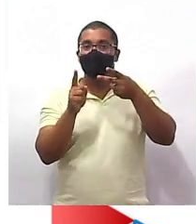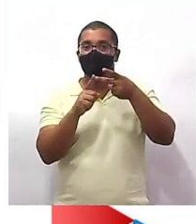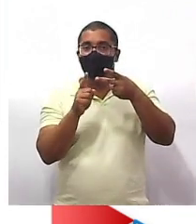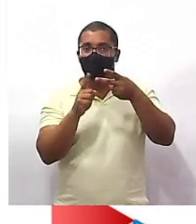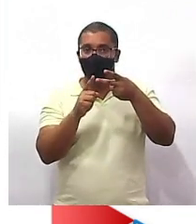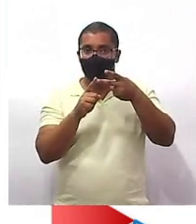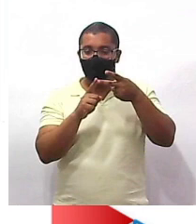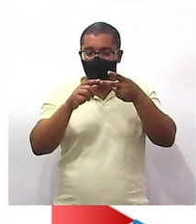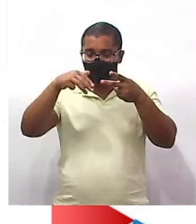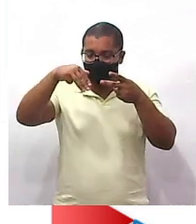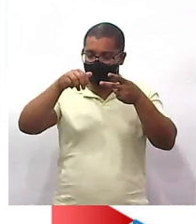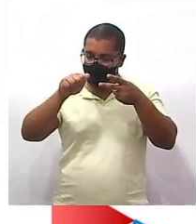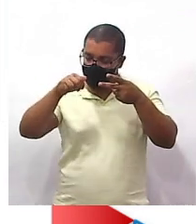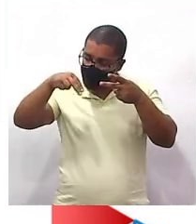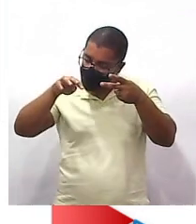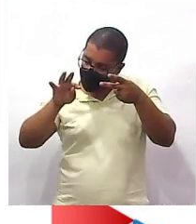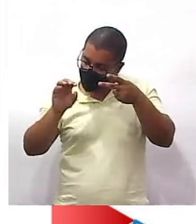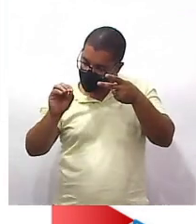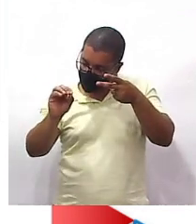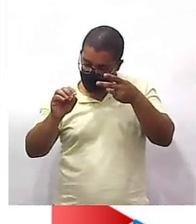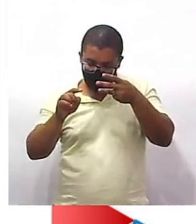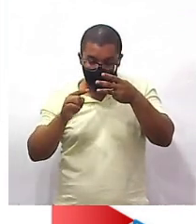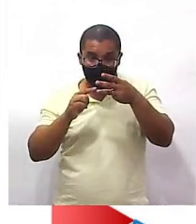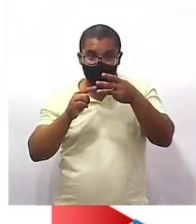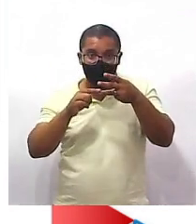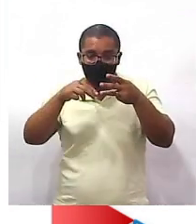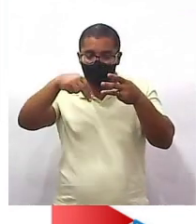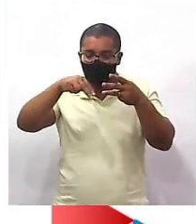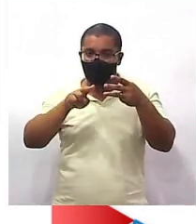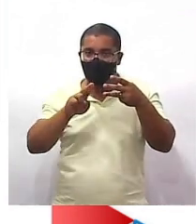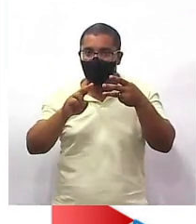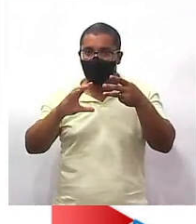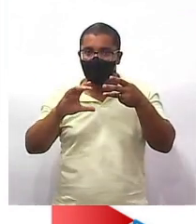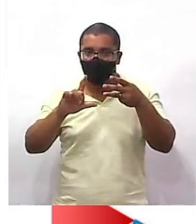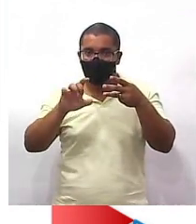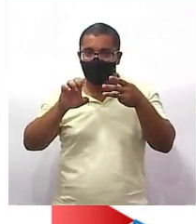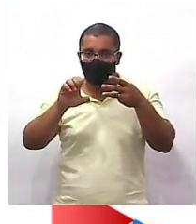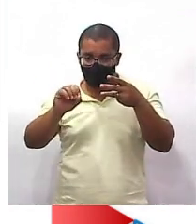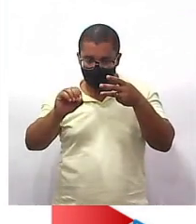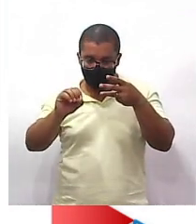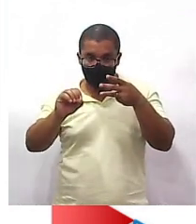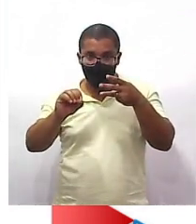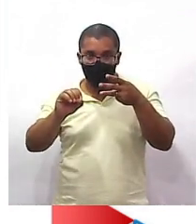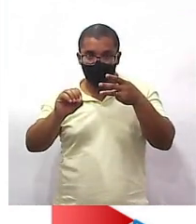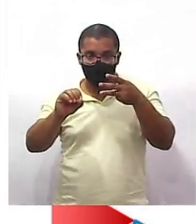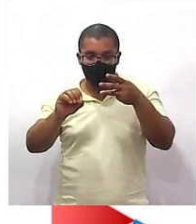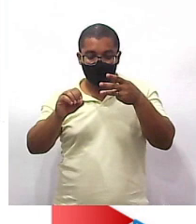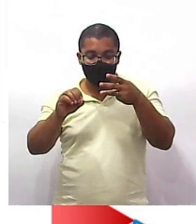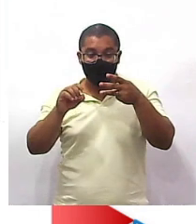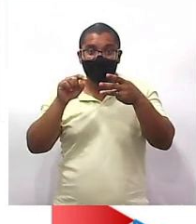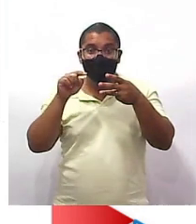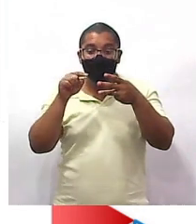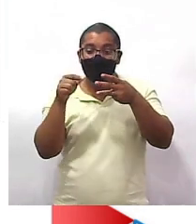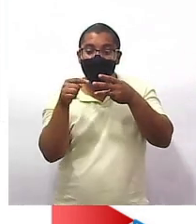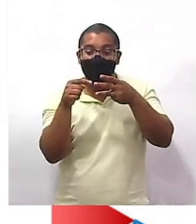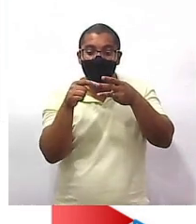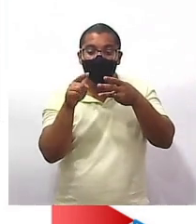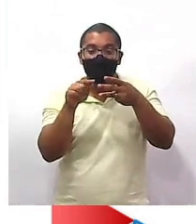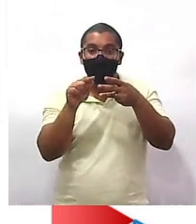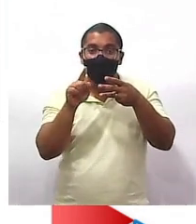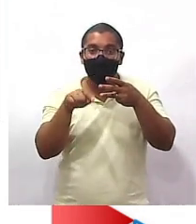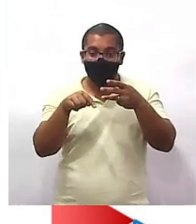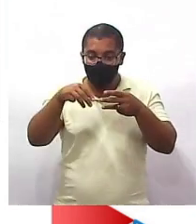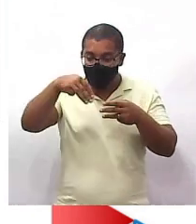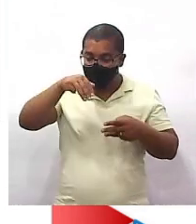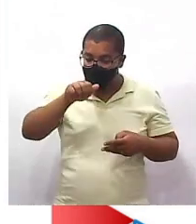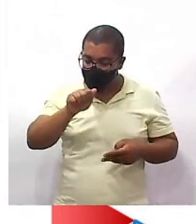o manto e eu tenho o núcleo. O que é que tenho no manto? Eu tenho o magma. E quando esse